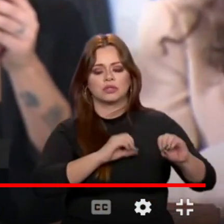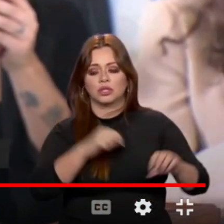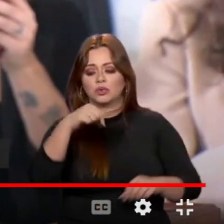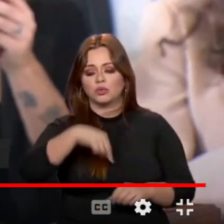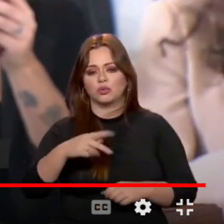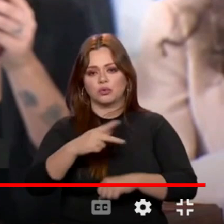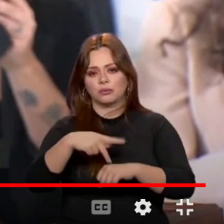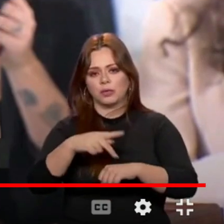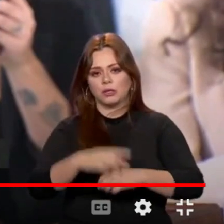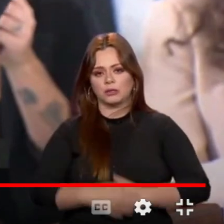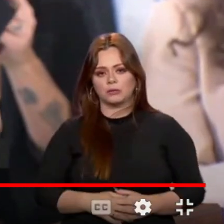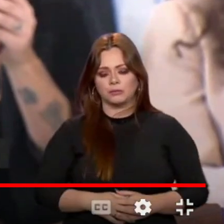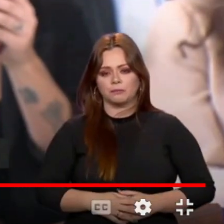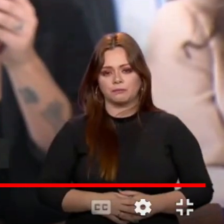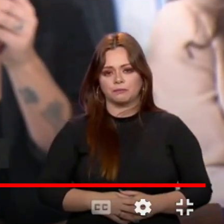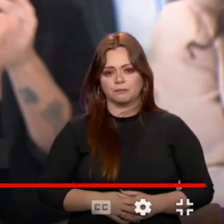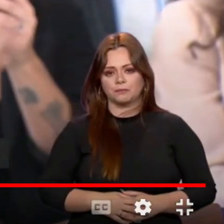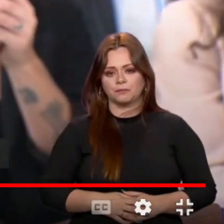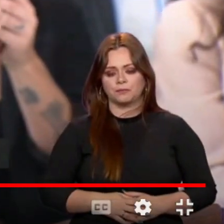hoje,